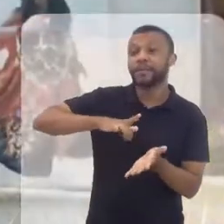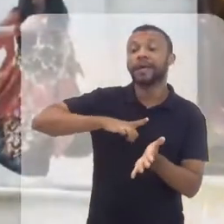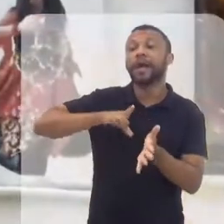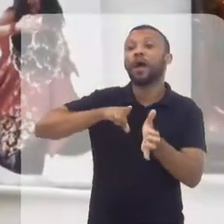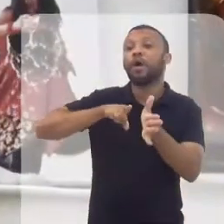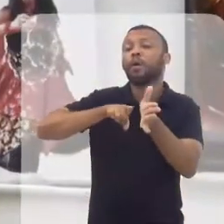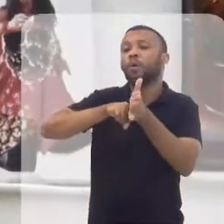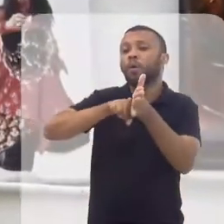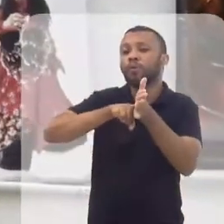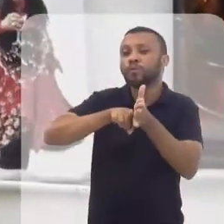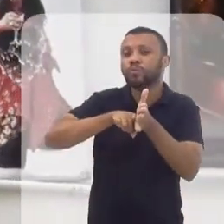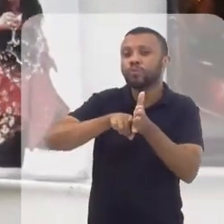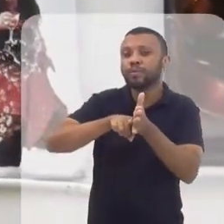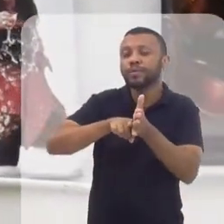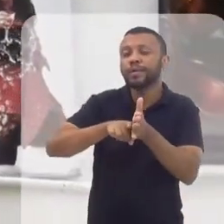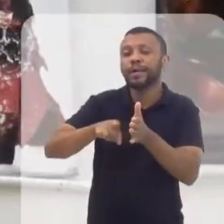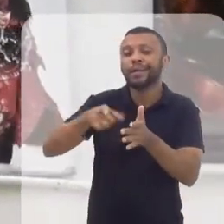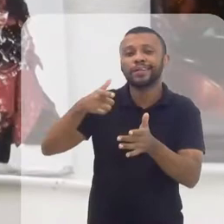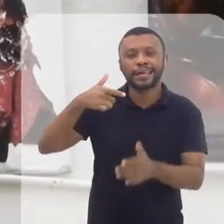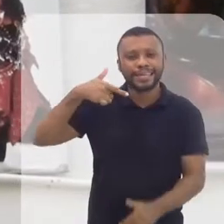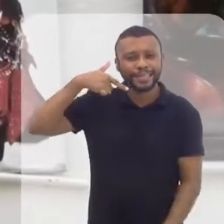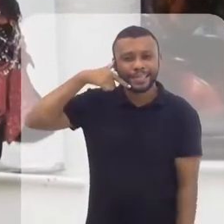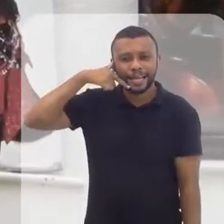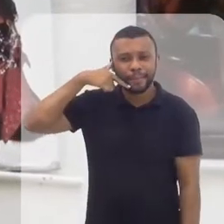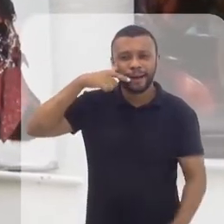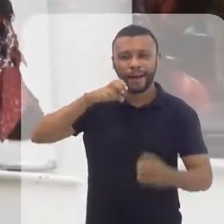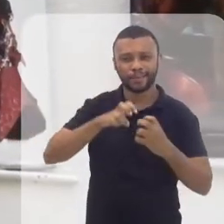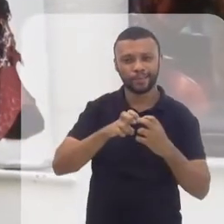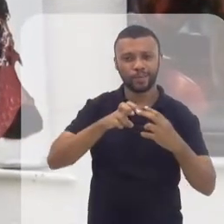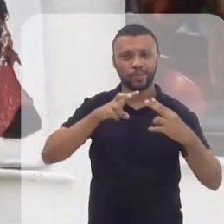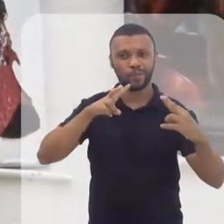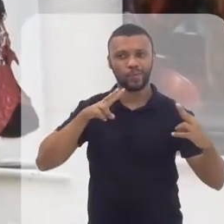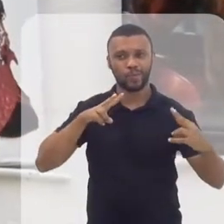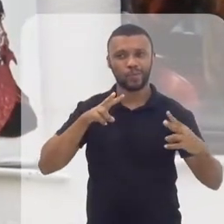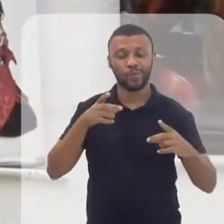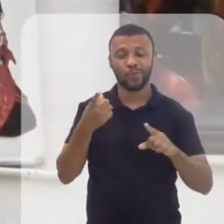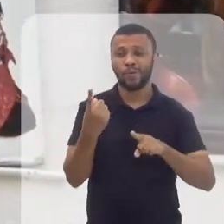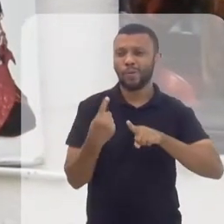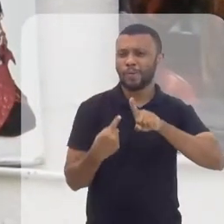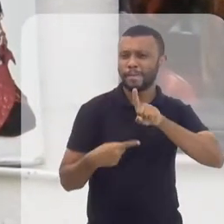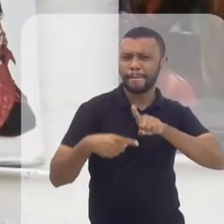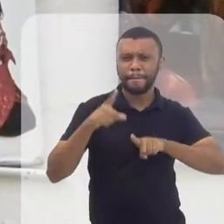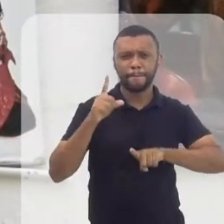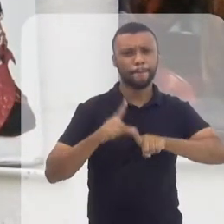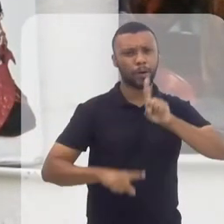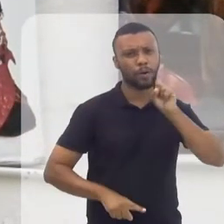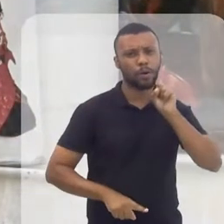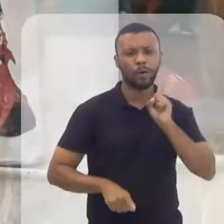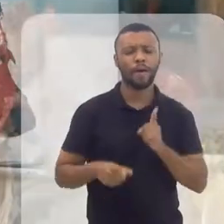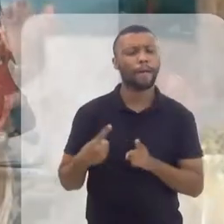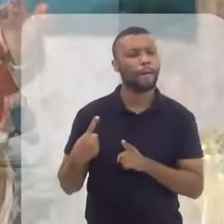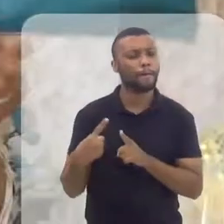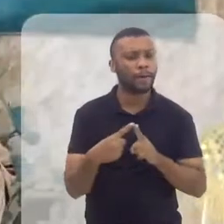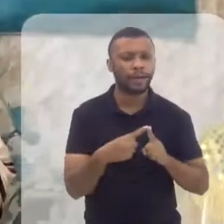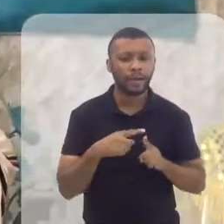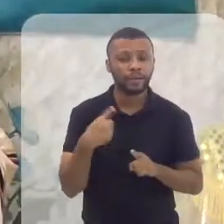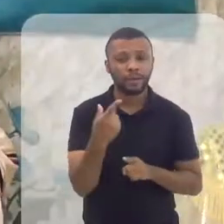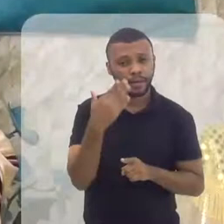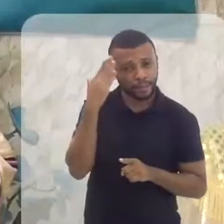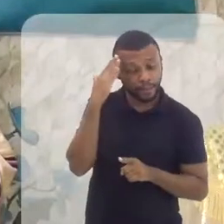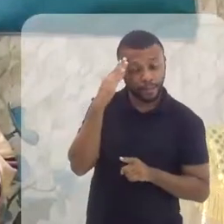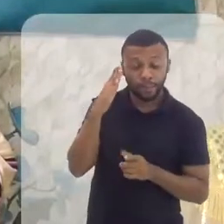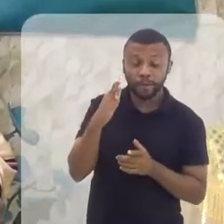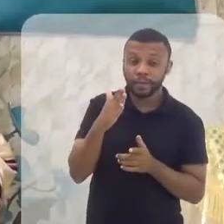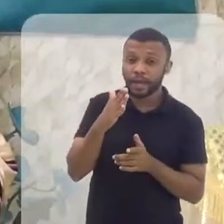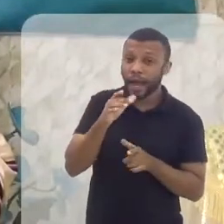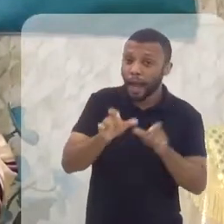ter consultas em telemarketing. E isso era um sucesso. Por quê? A